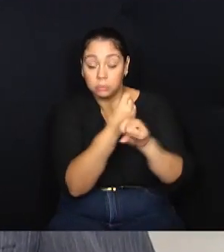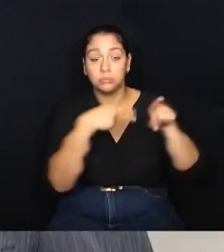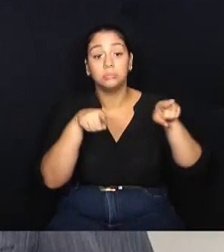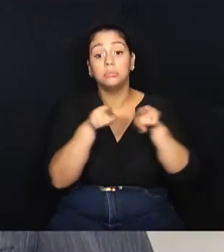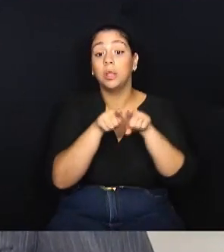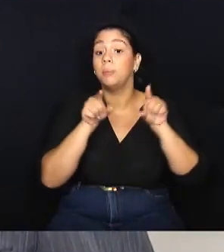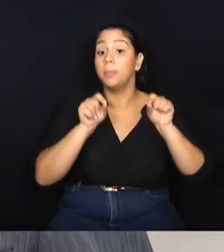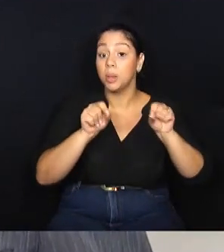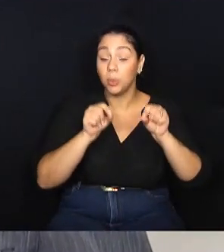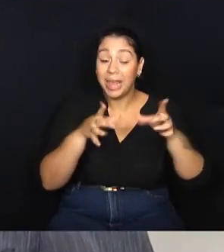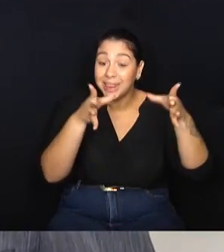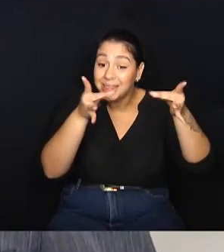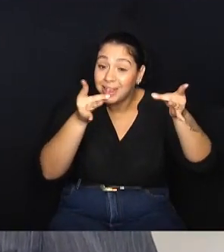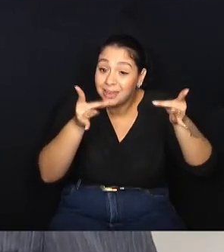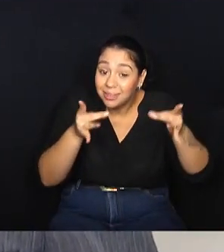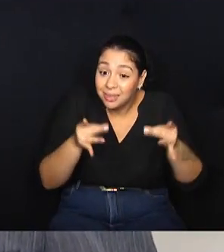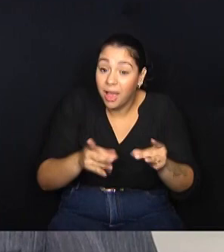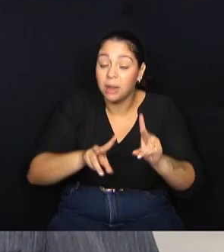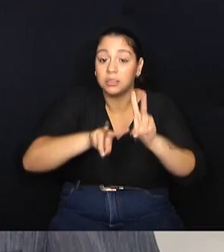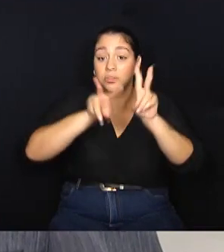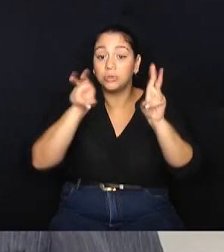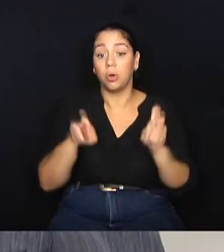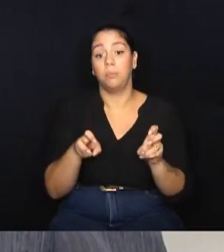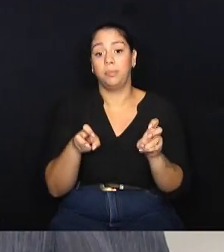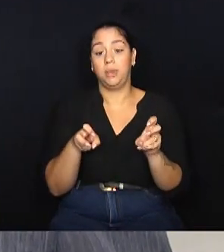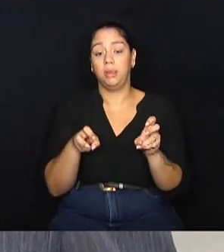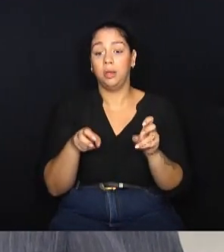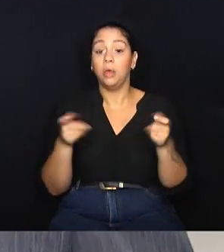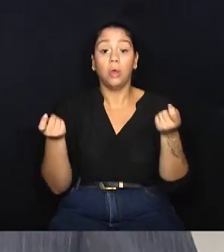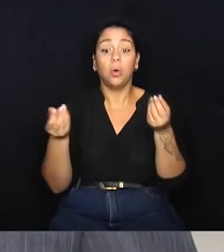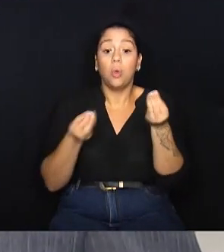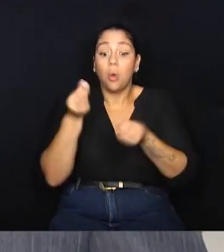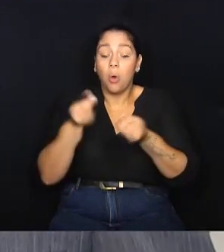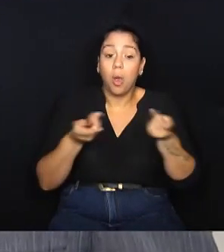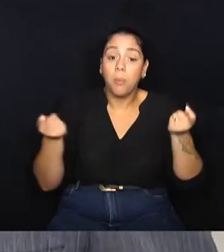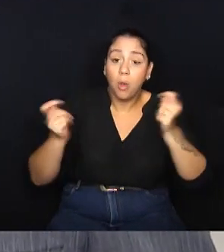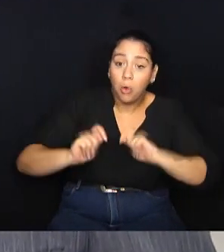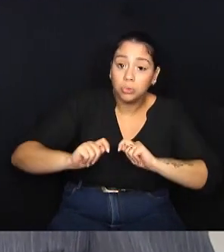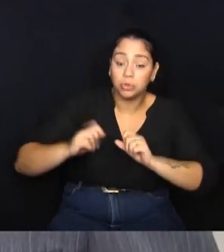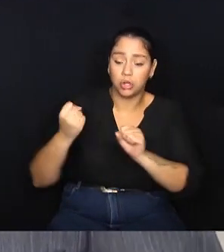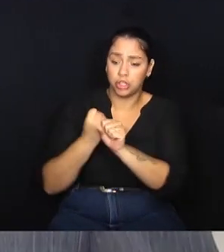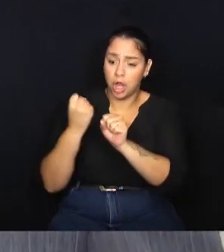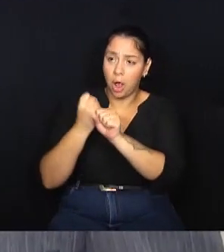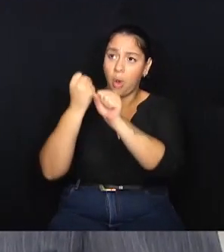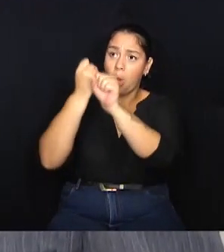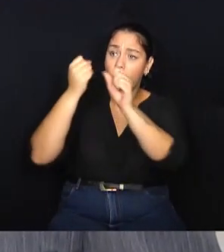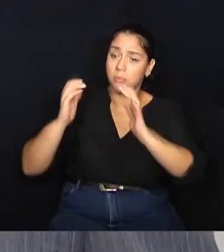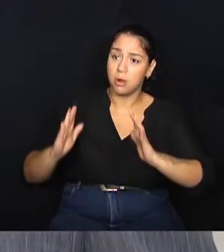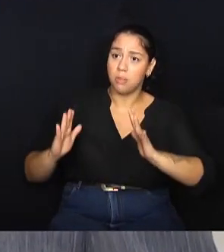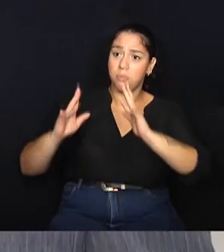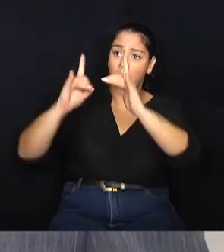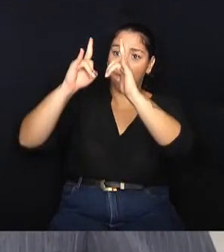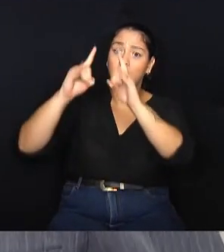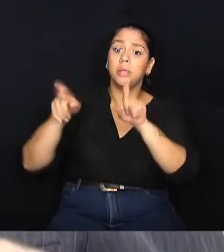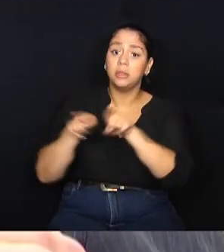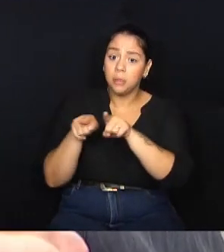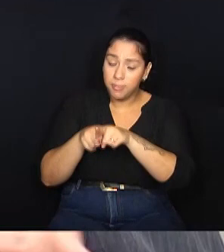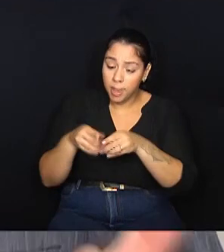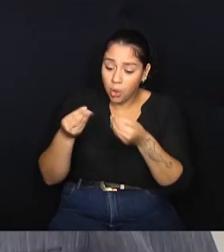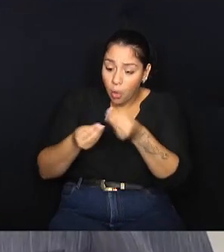ter detalhes sobre as condições tanto da obra como da entrega dessa